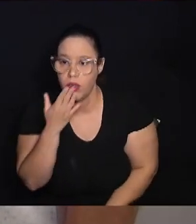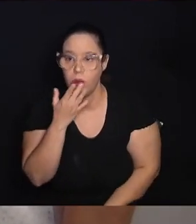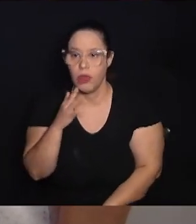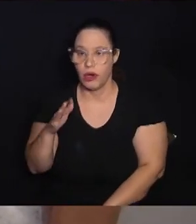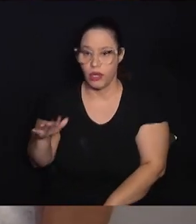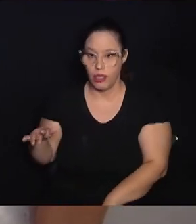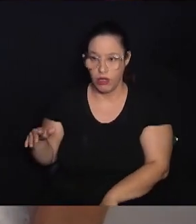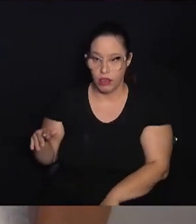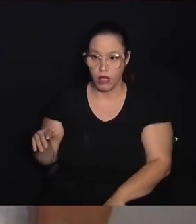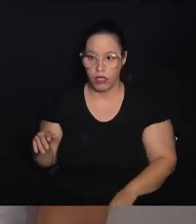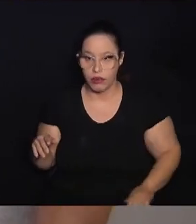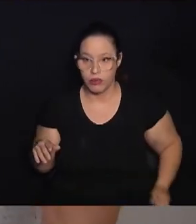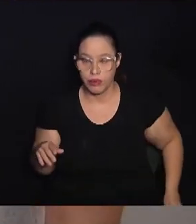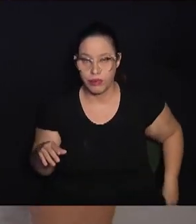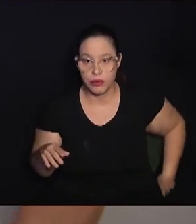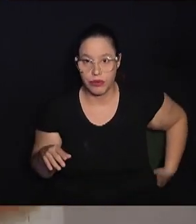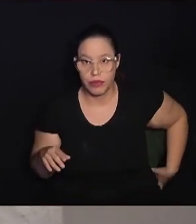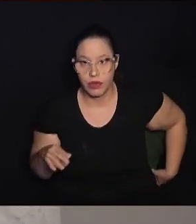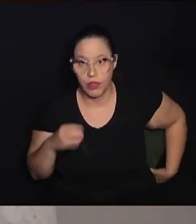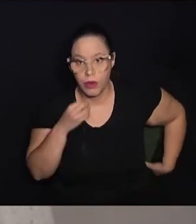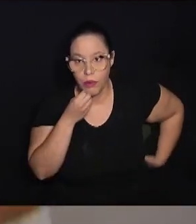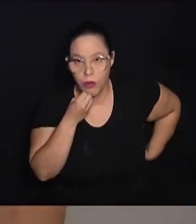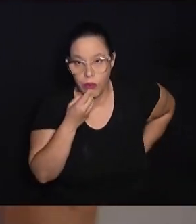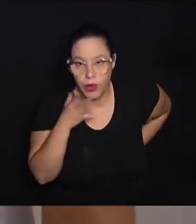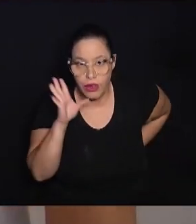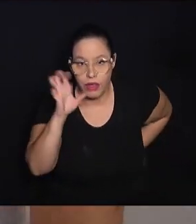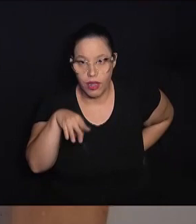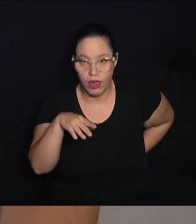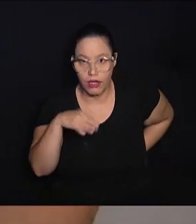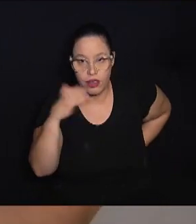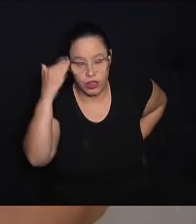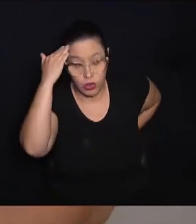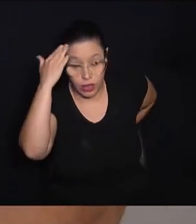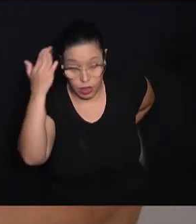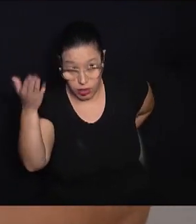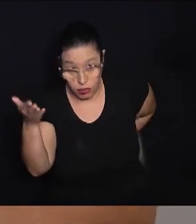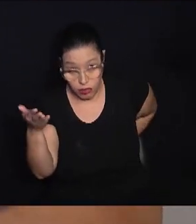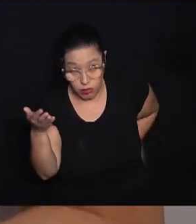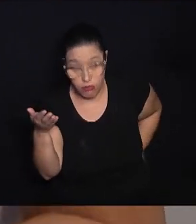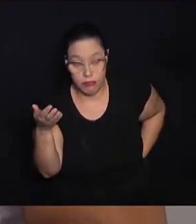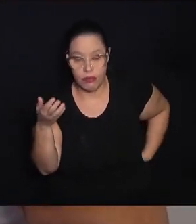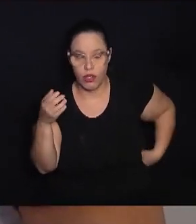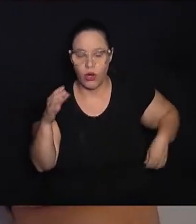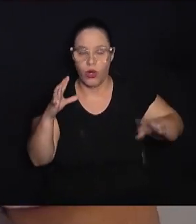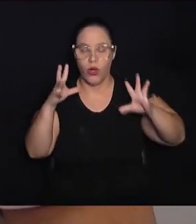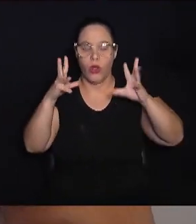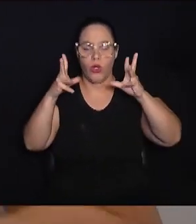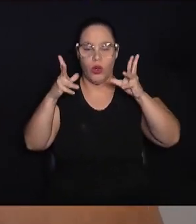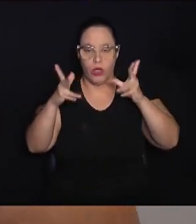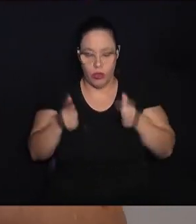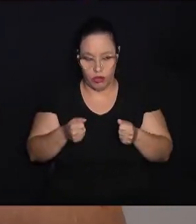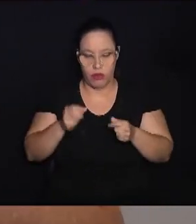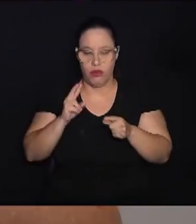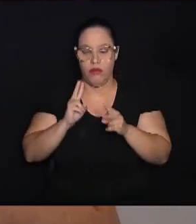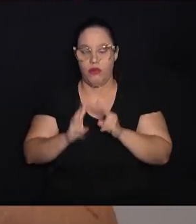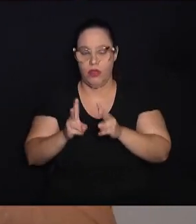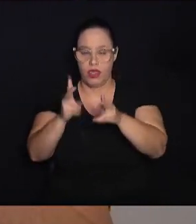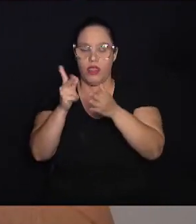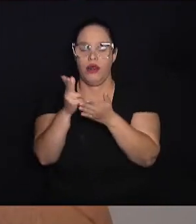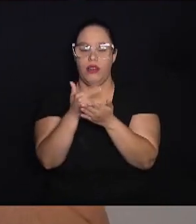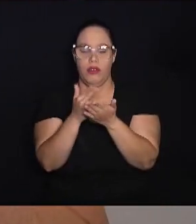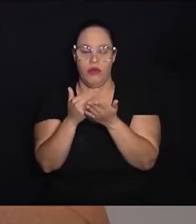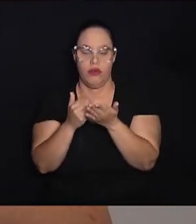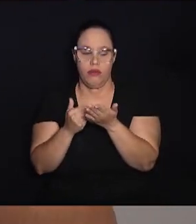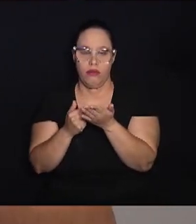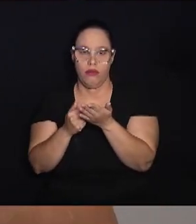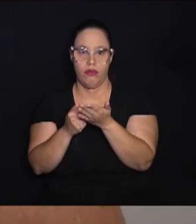uma criança Boa tarde Eu que agradeço Boa tarde é na verdade assim todos nós sempre desenhamos né as pessoas têm e eh o